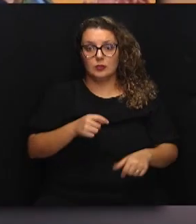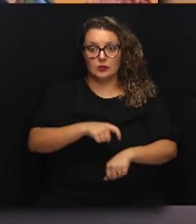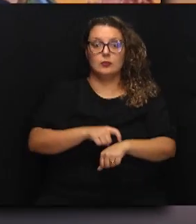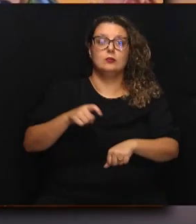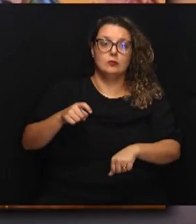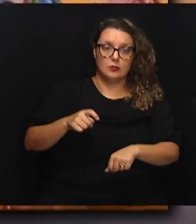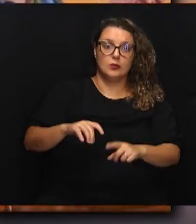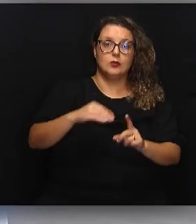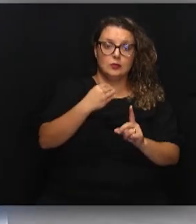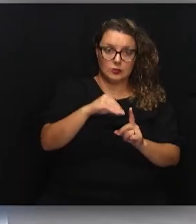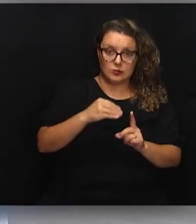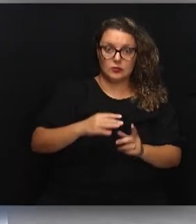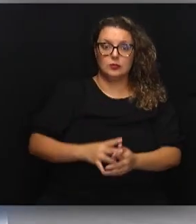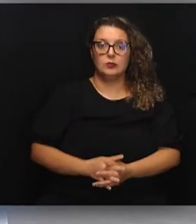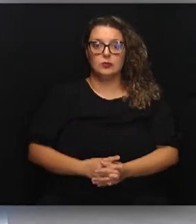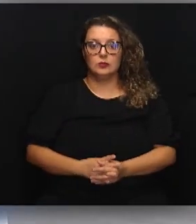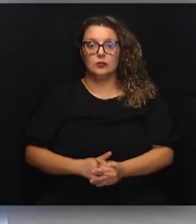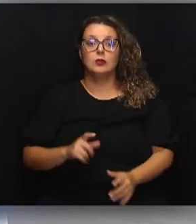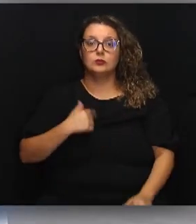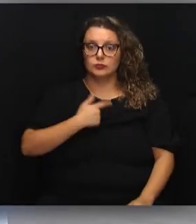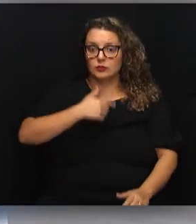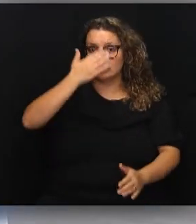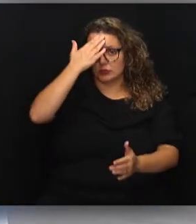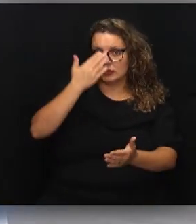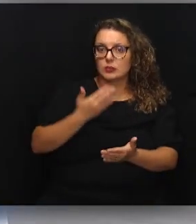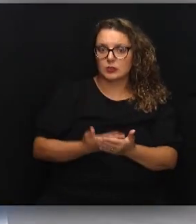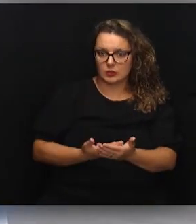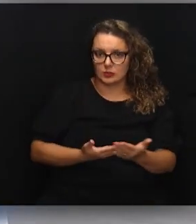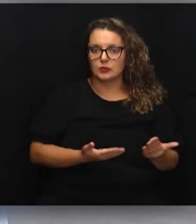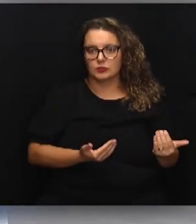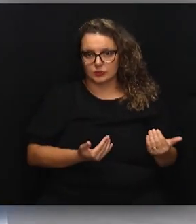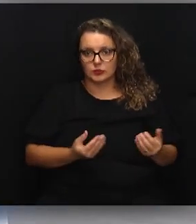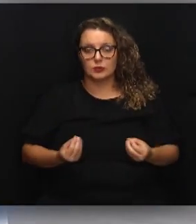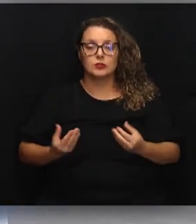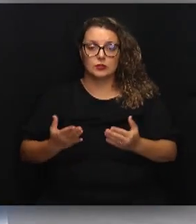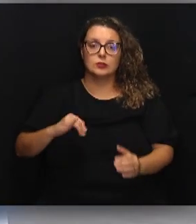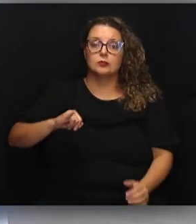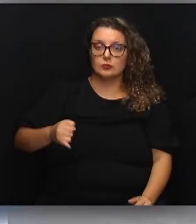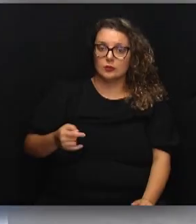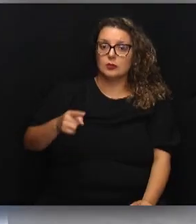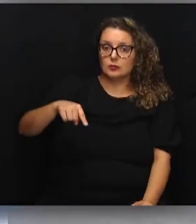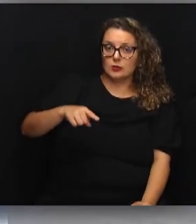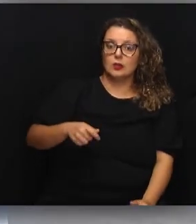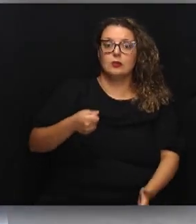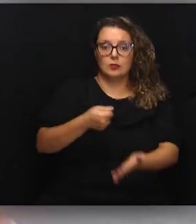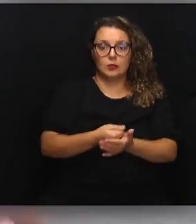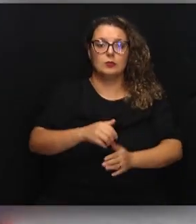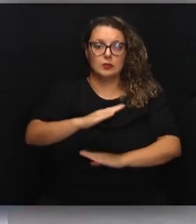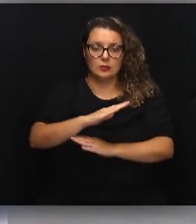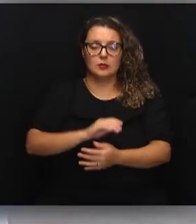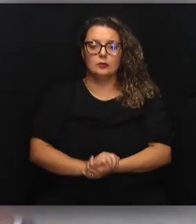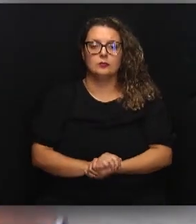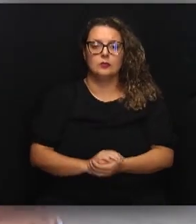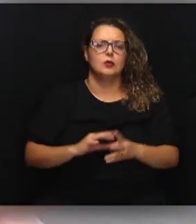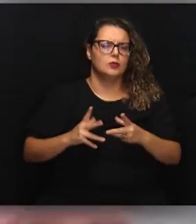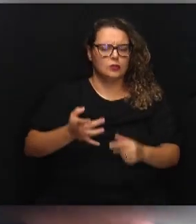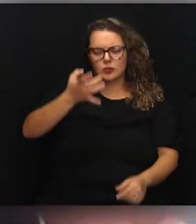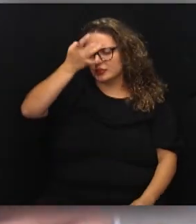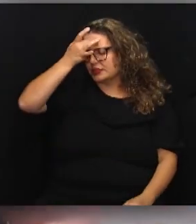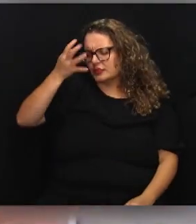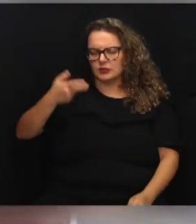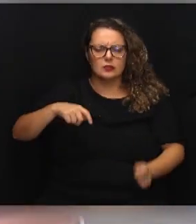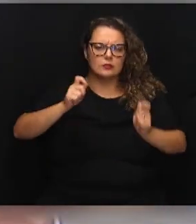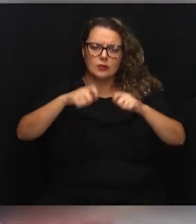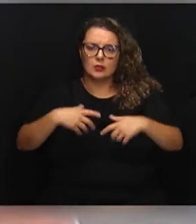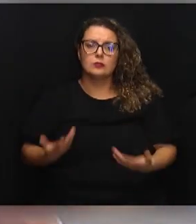de vulnerabilidade. Nós acreditamos muito nesses jovens. Dar uma oportunidade para eles é uma obrigação da Câmara. Todos têm talentos, têm potencial,